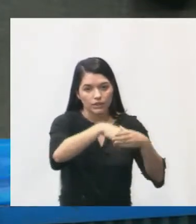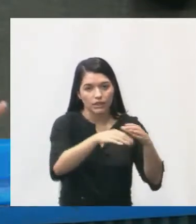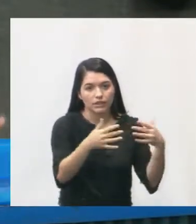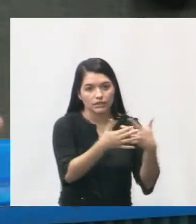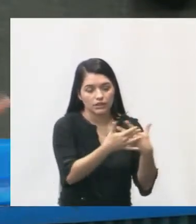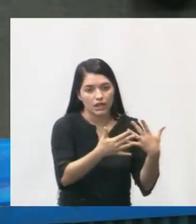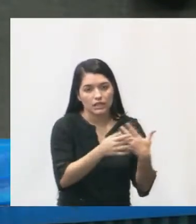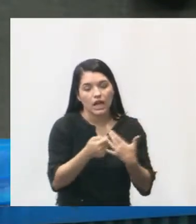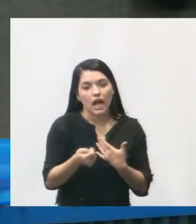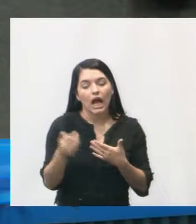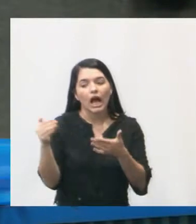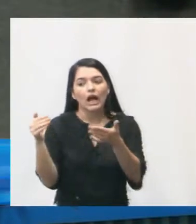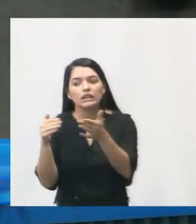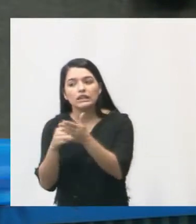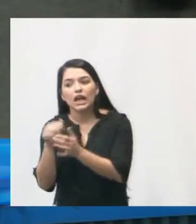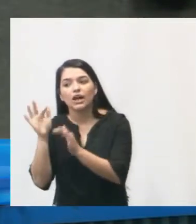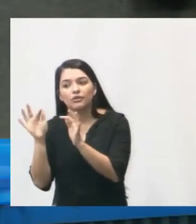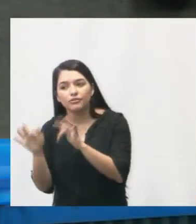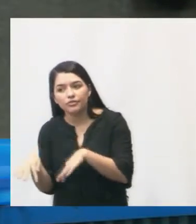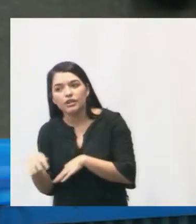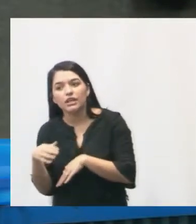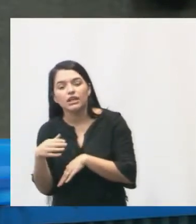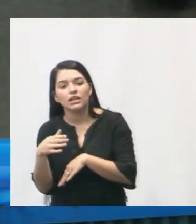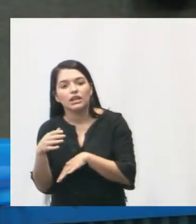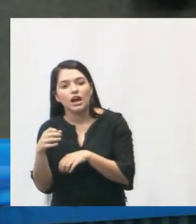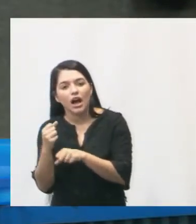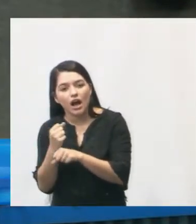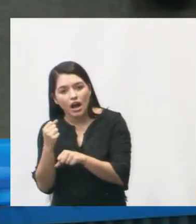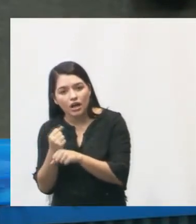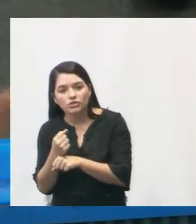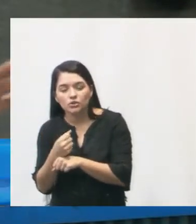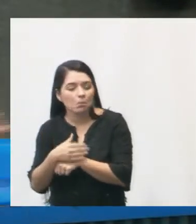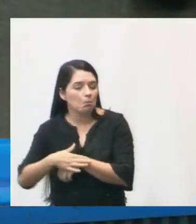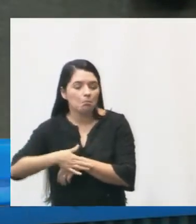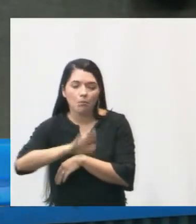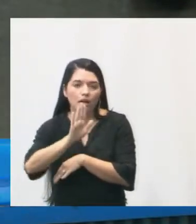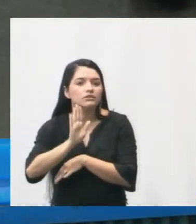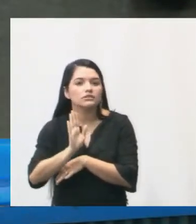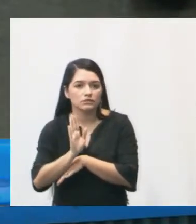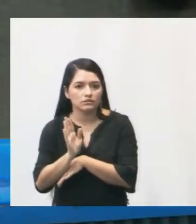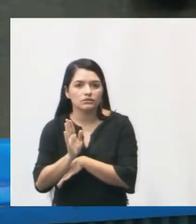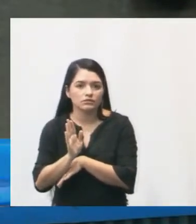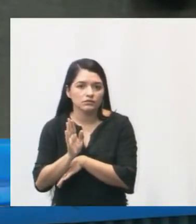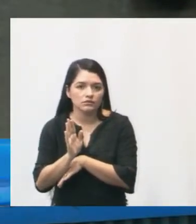existe uma previsão de passar de 280 para 1.100.